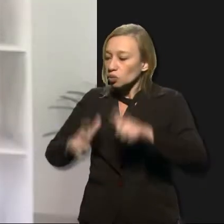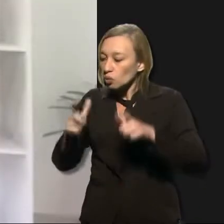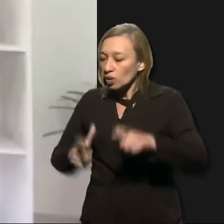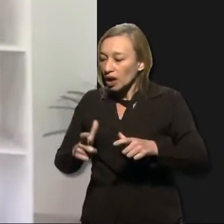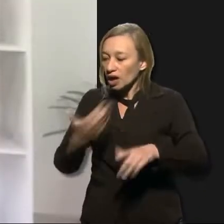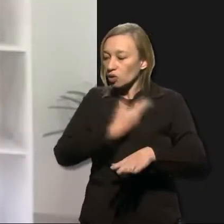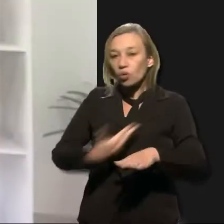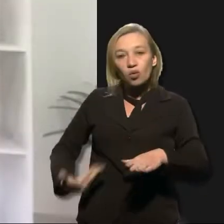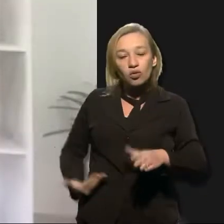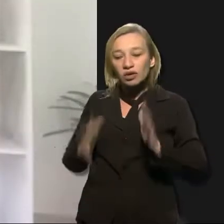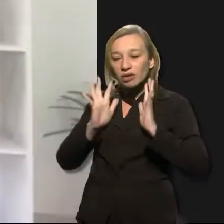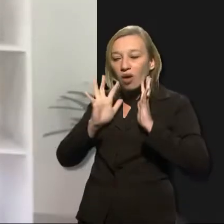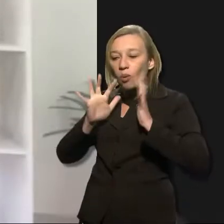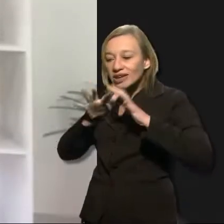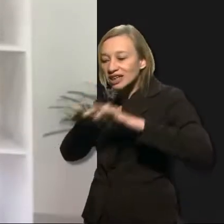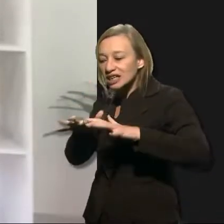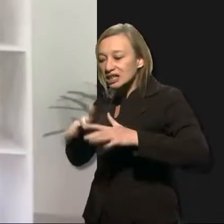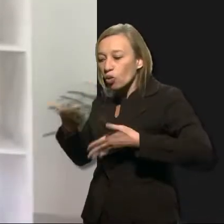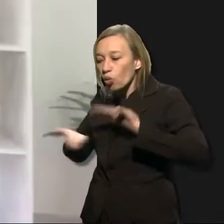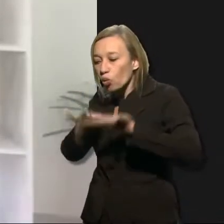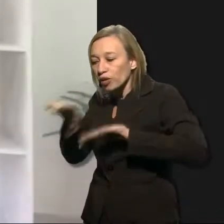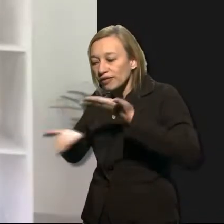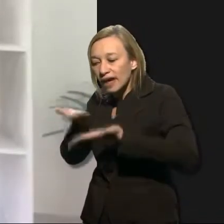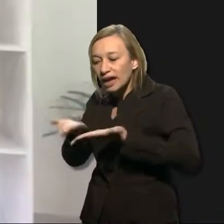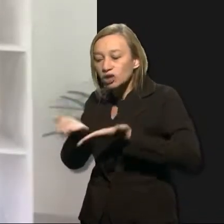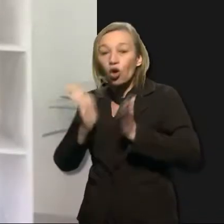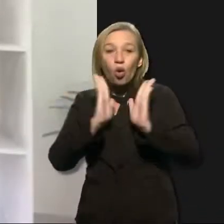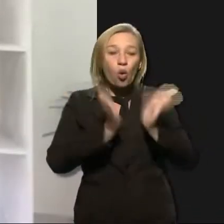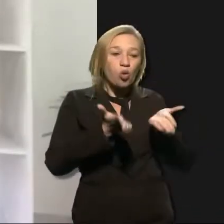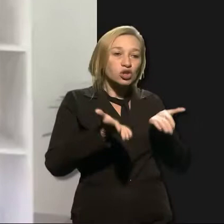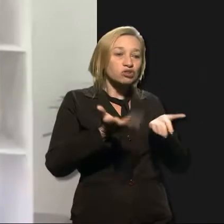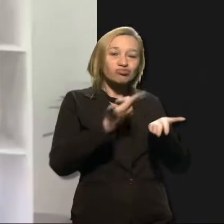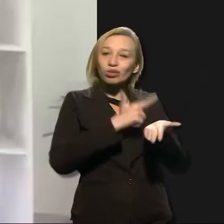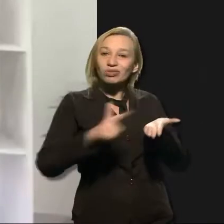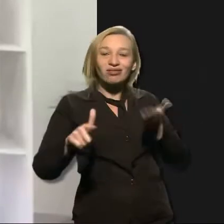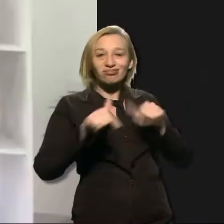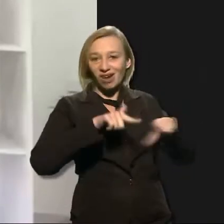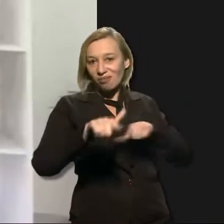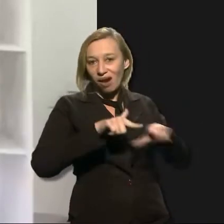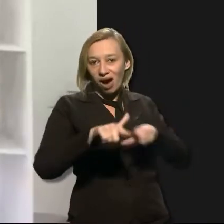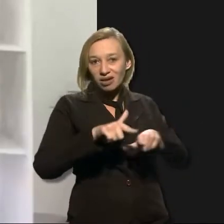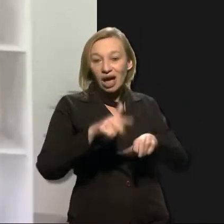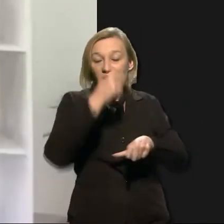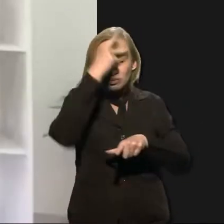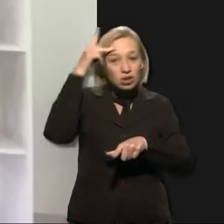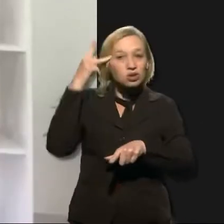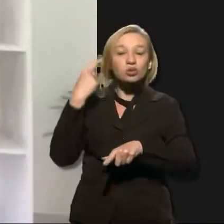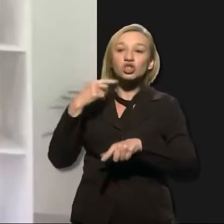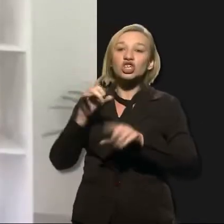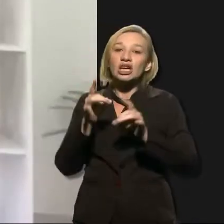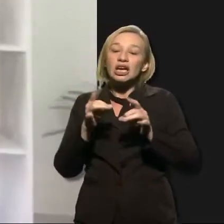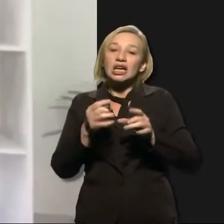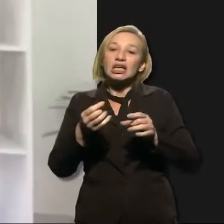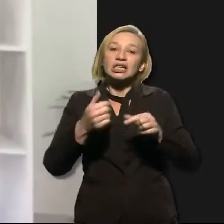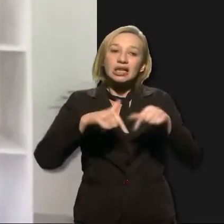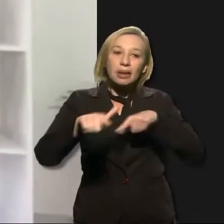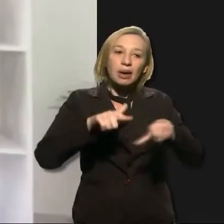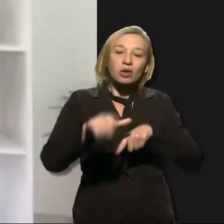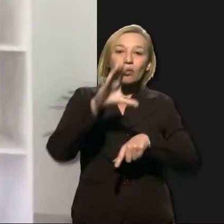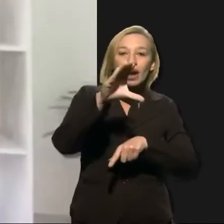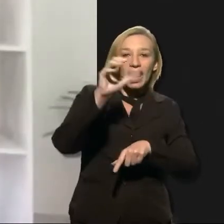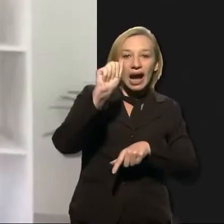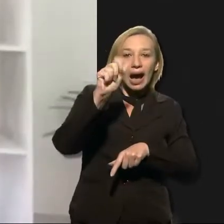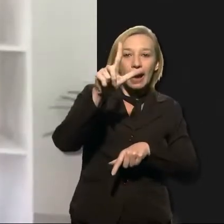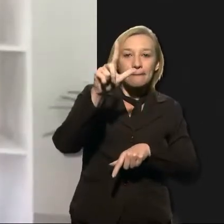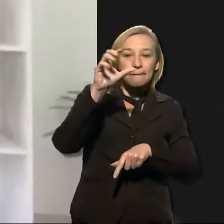públicos deveriam dar atenção efetivamente, elas hoje estão desempregadas. Aquelas pessoas que trabalham como camelôs,